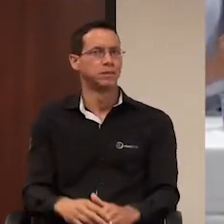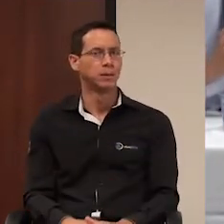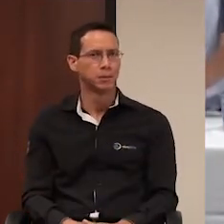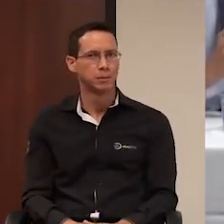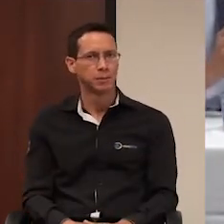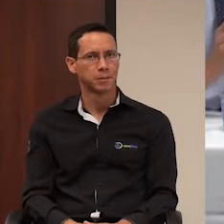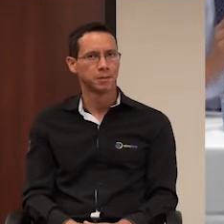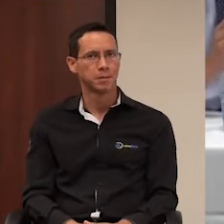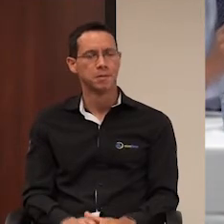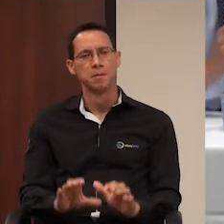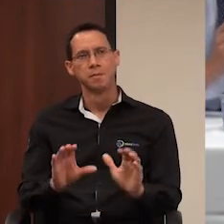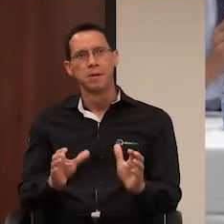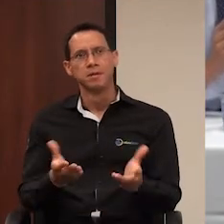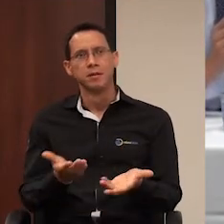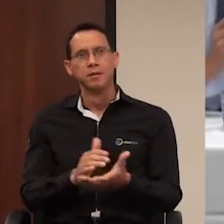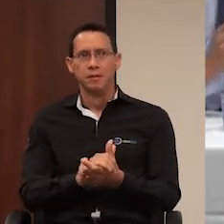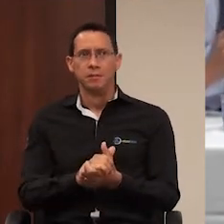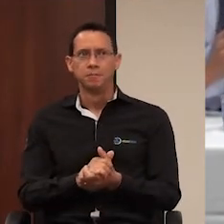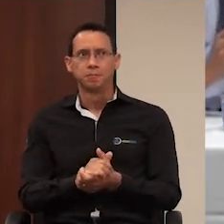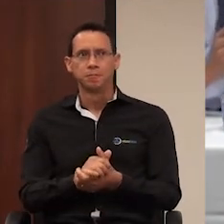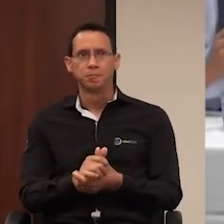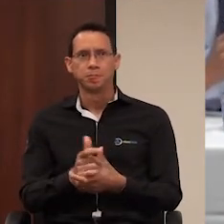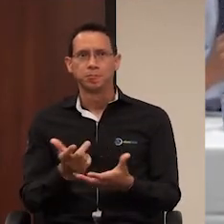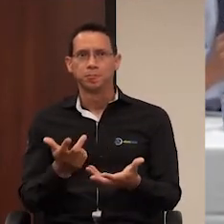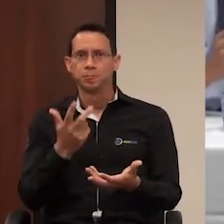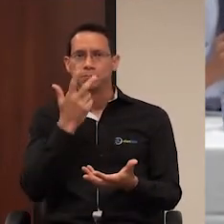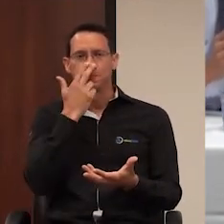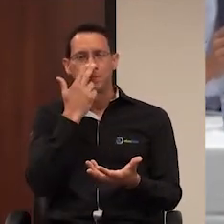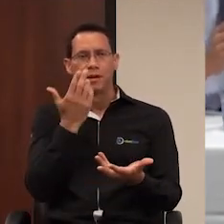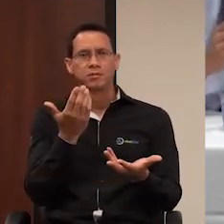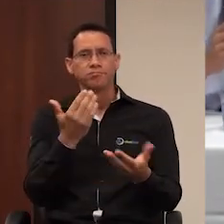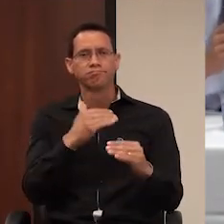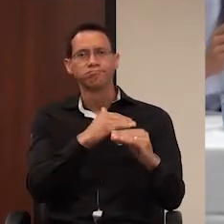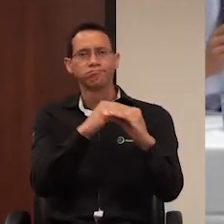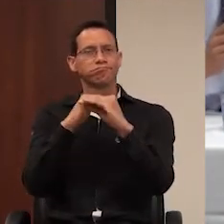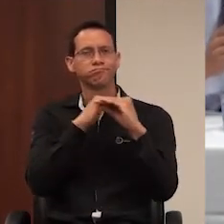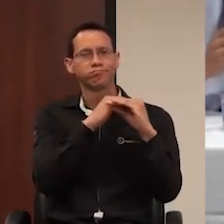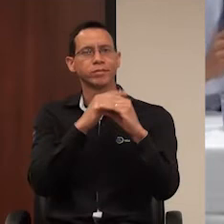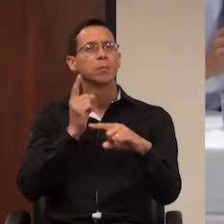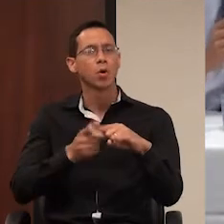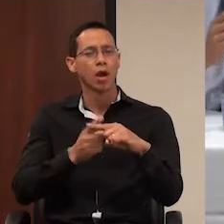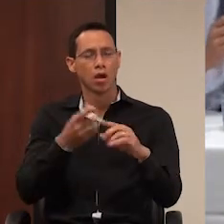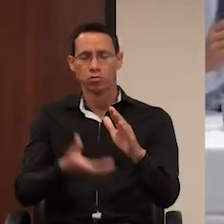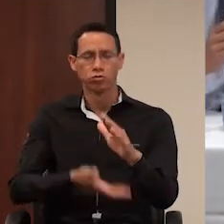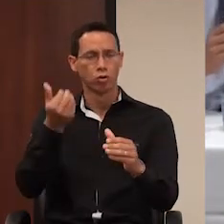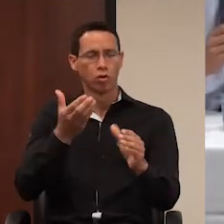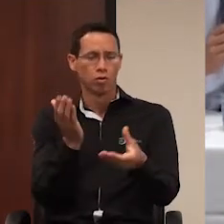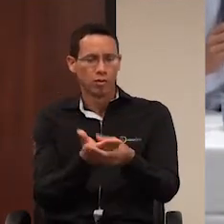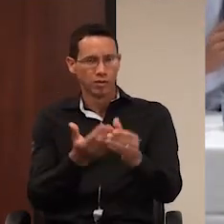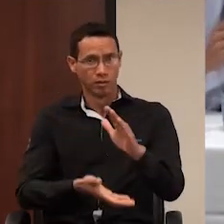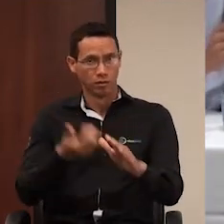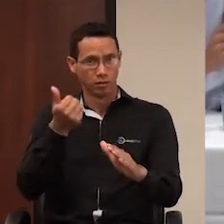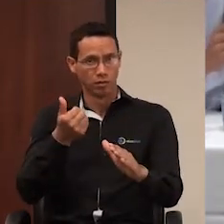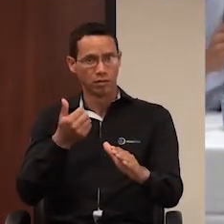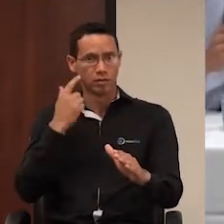Mas assim, tirando isso, a questão fica muito genérica. Porque eu tirei do processo aquilo que poderia gerar